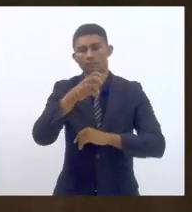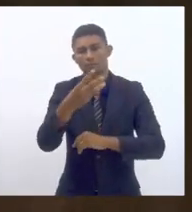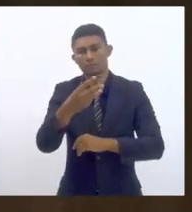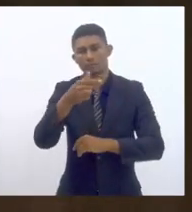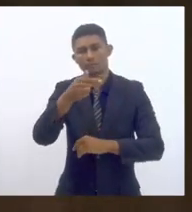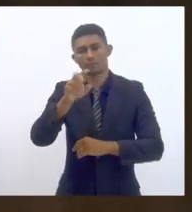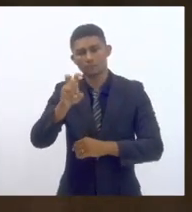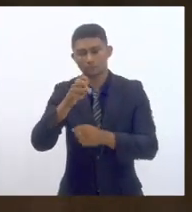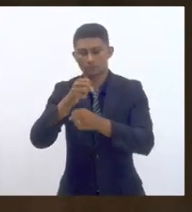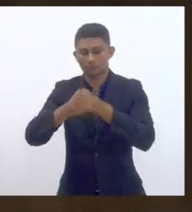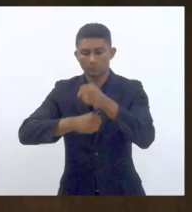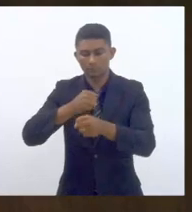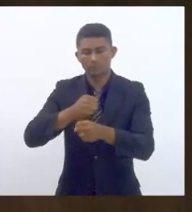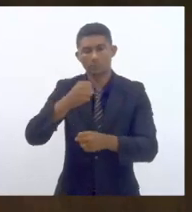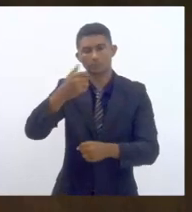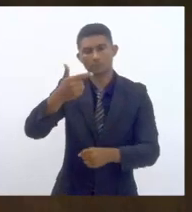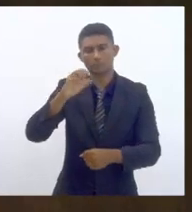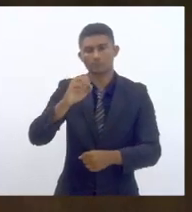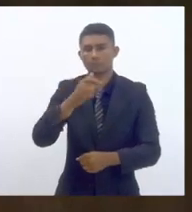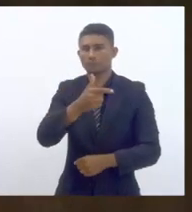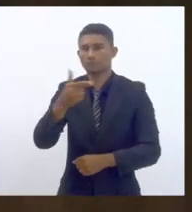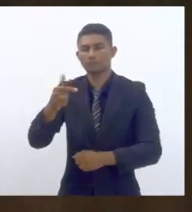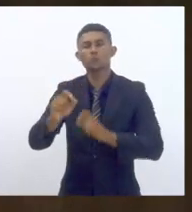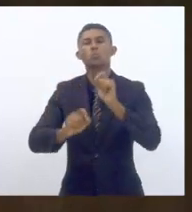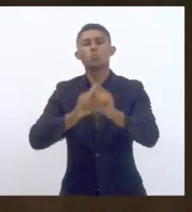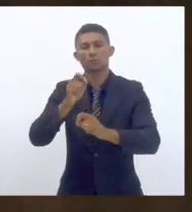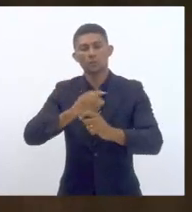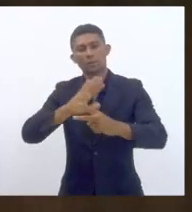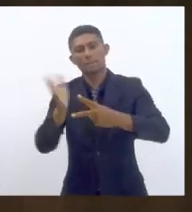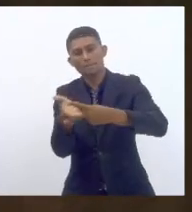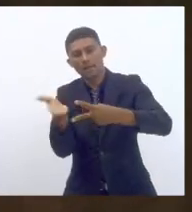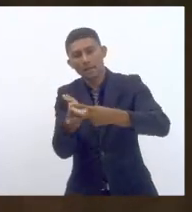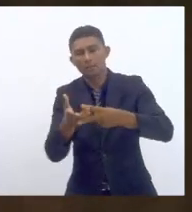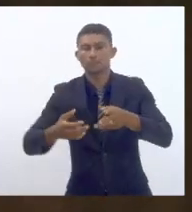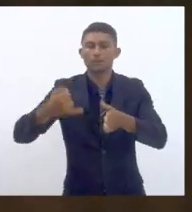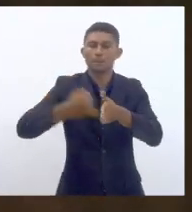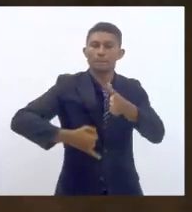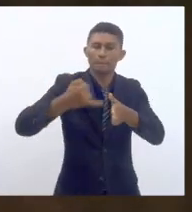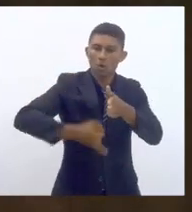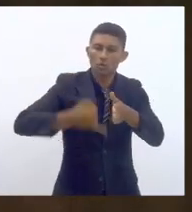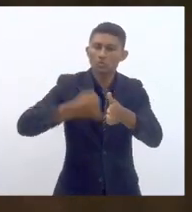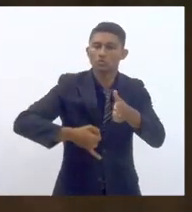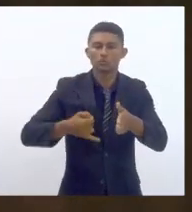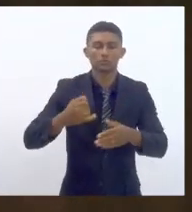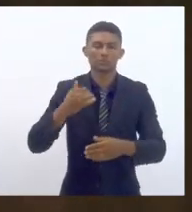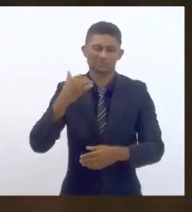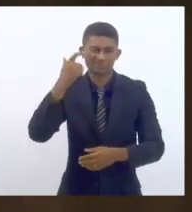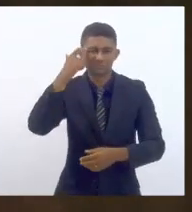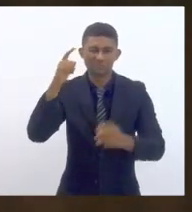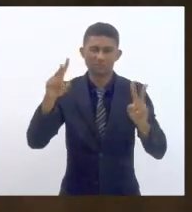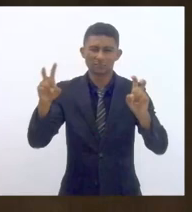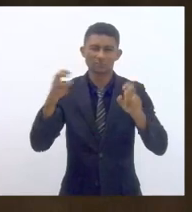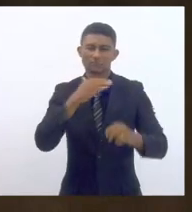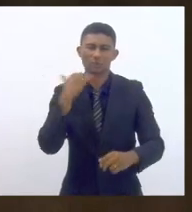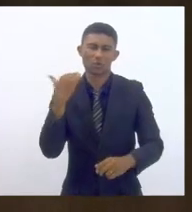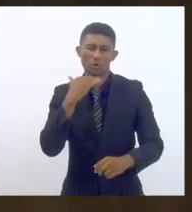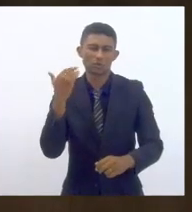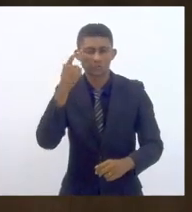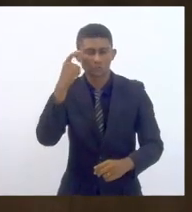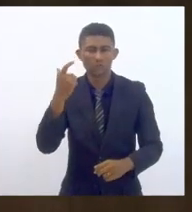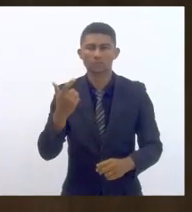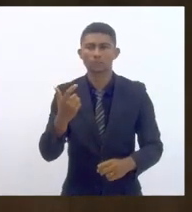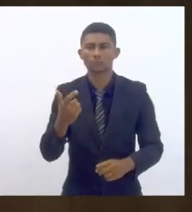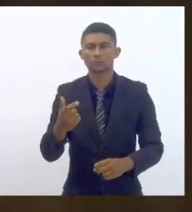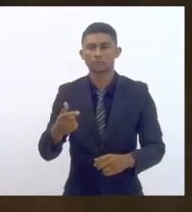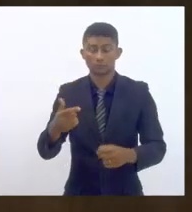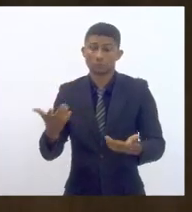2022, que traz o parcelamento do imposto de transmissão causa-morte. Discordando integralmente do parecer